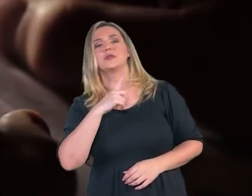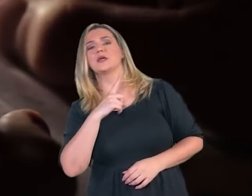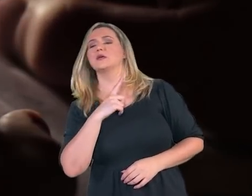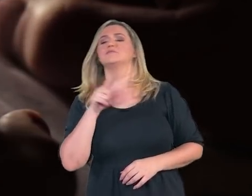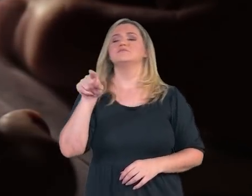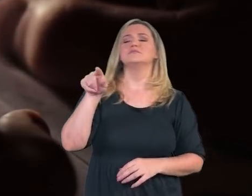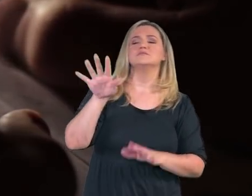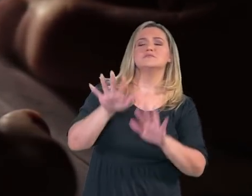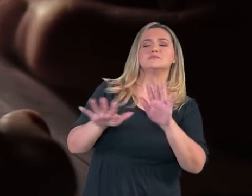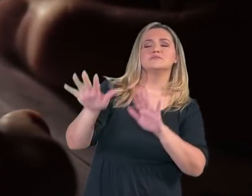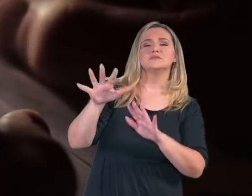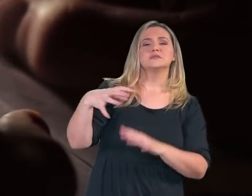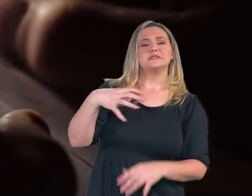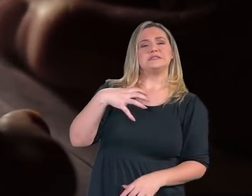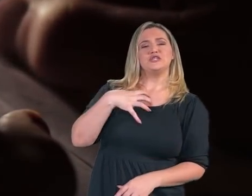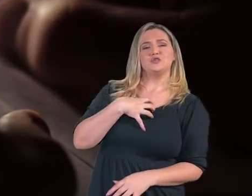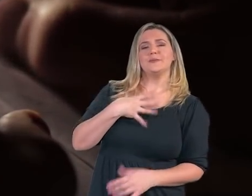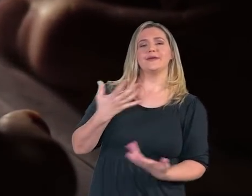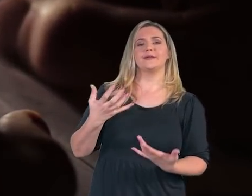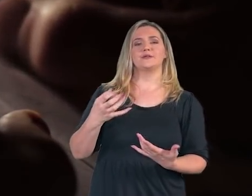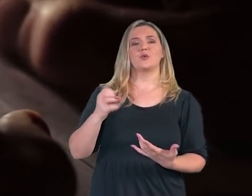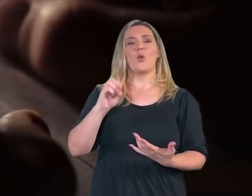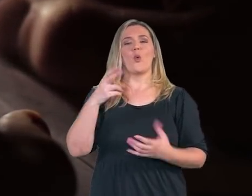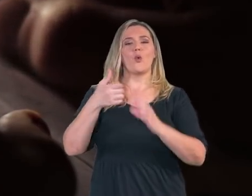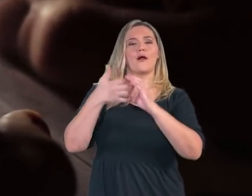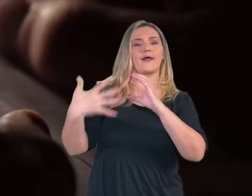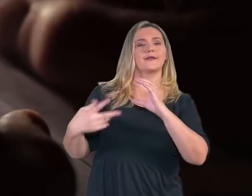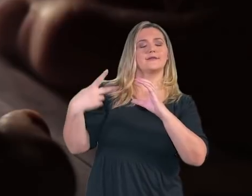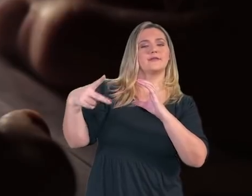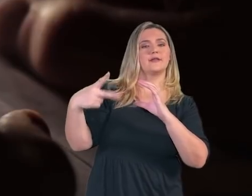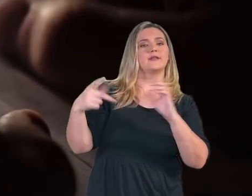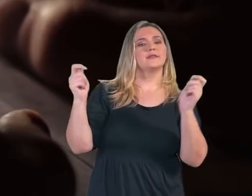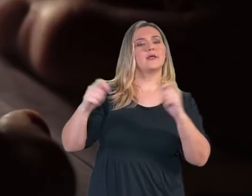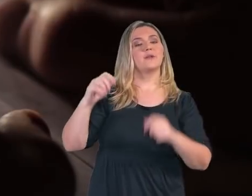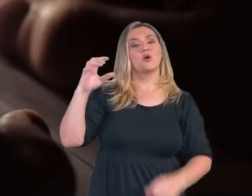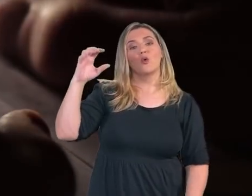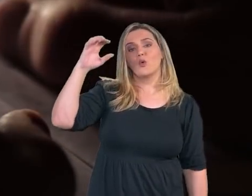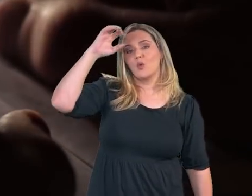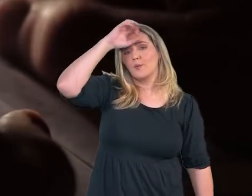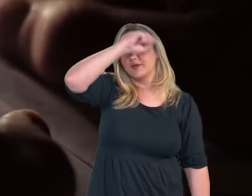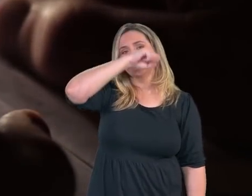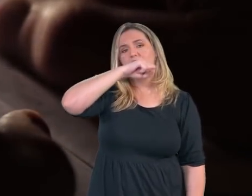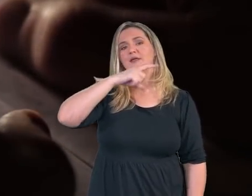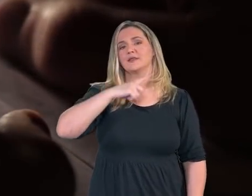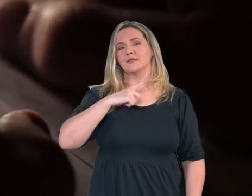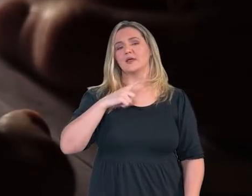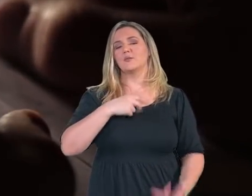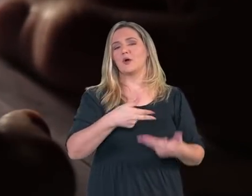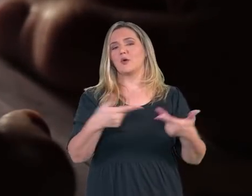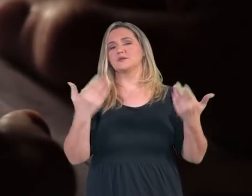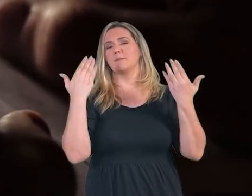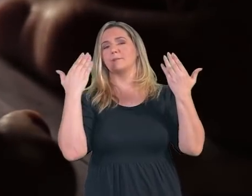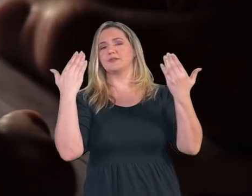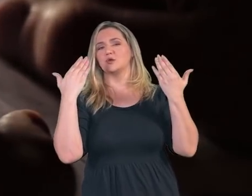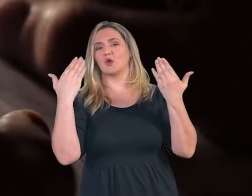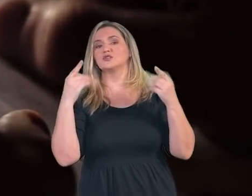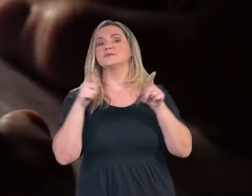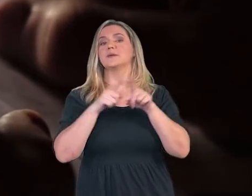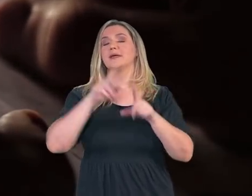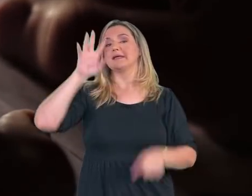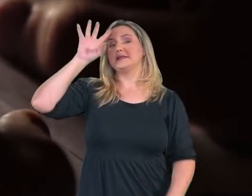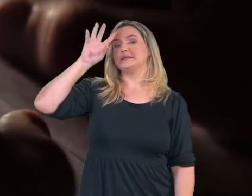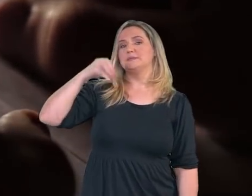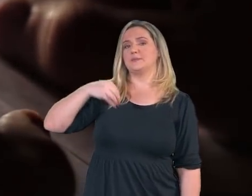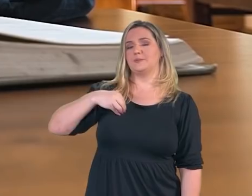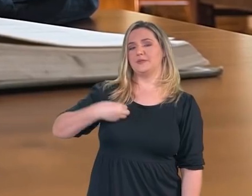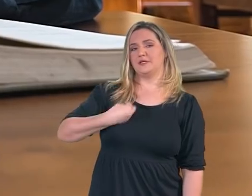sentimentos que esses termos expressavam, é possível compreender que havia algo de psicológico e espiritual no nome